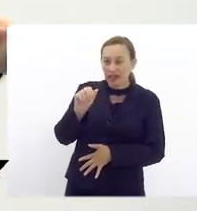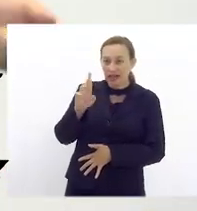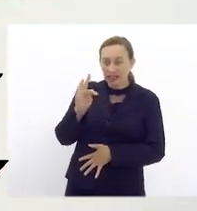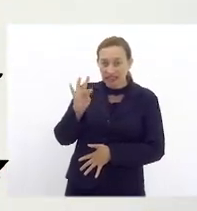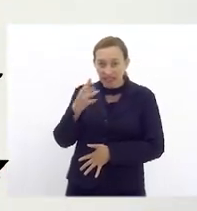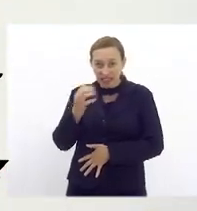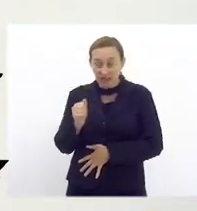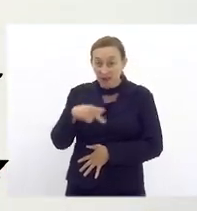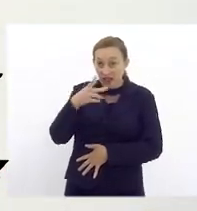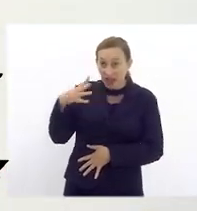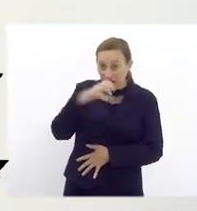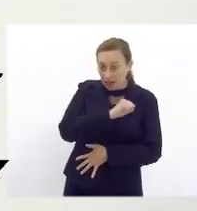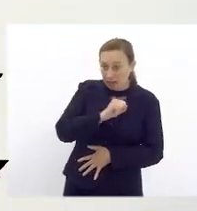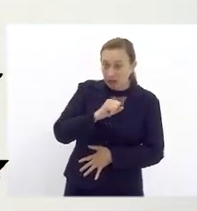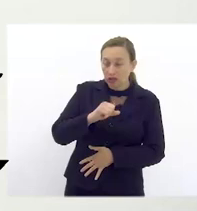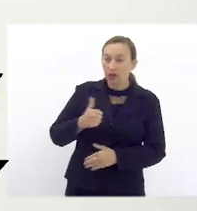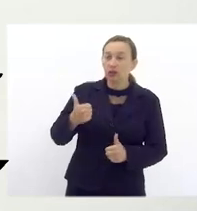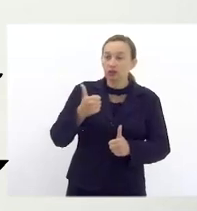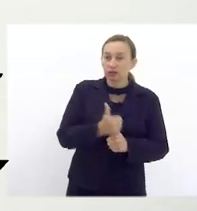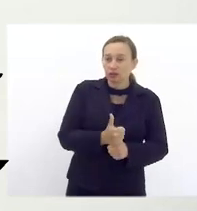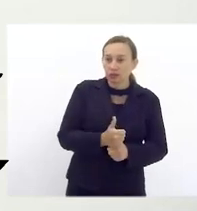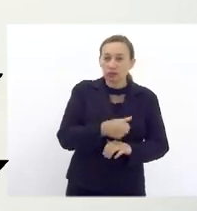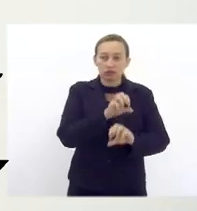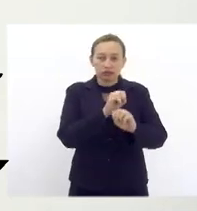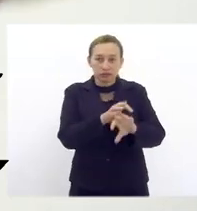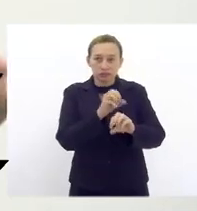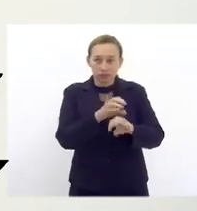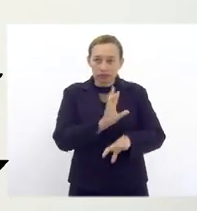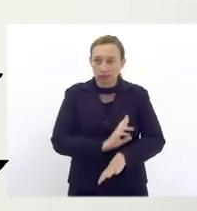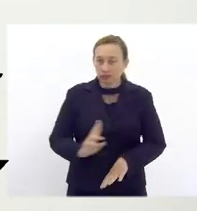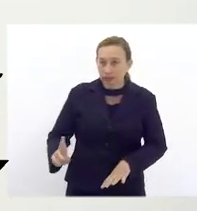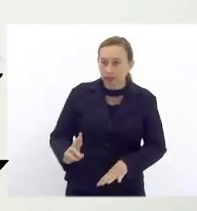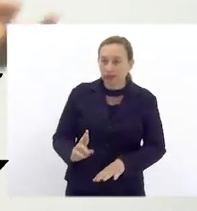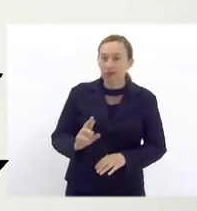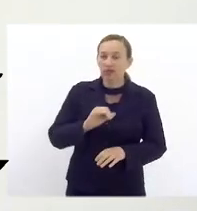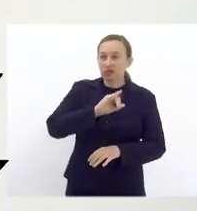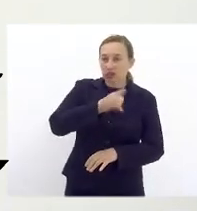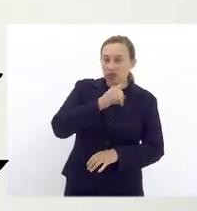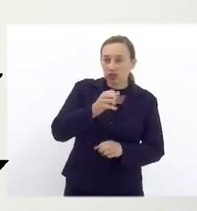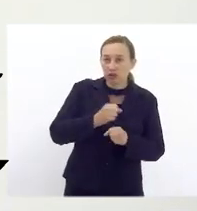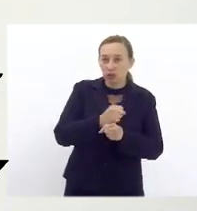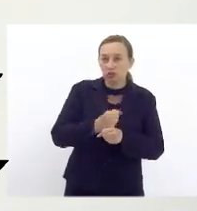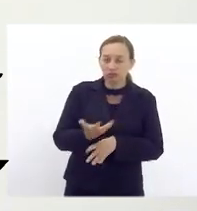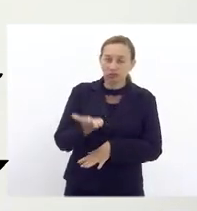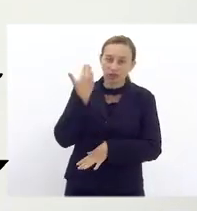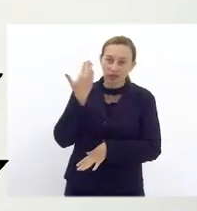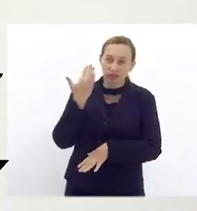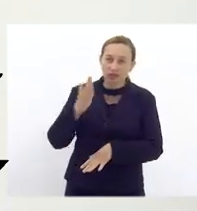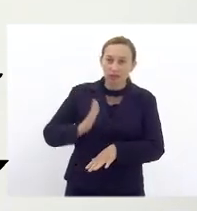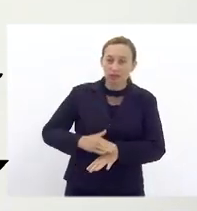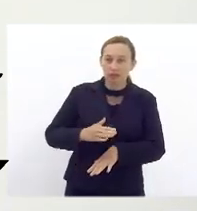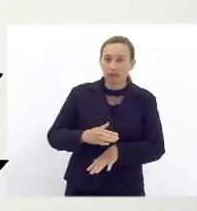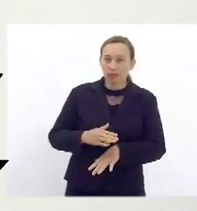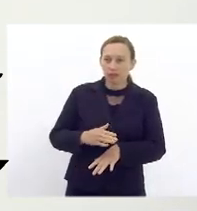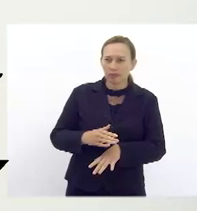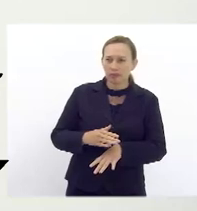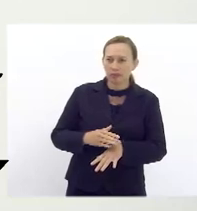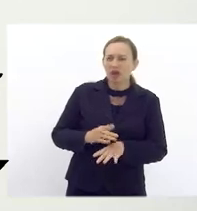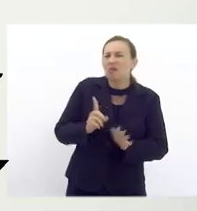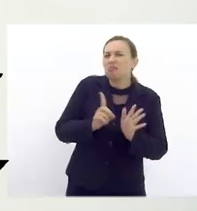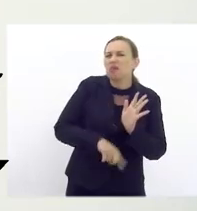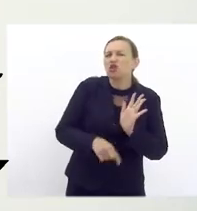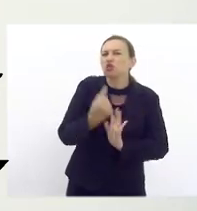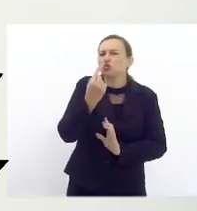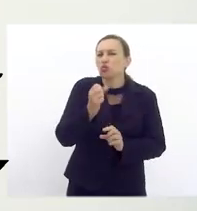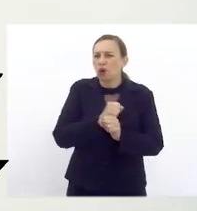rápido eu assumi assessoria de ensino religioso em janeiro do ano passado tem pouco mais de um ano que eu estou à frente da assessoria